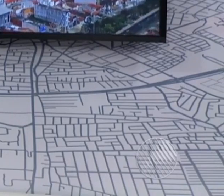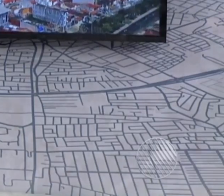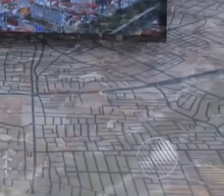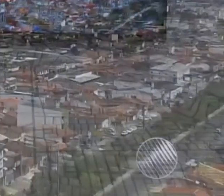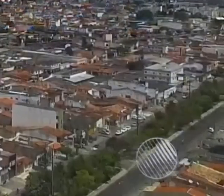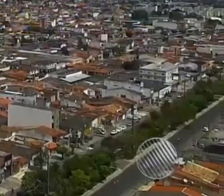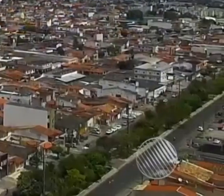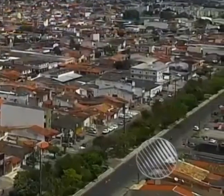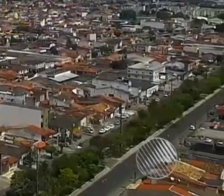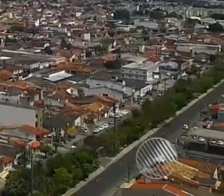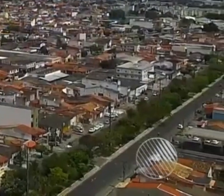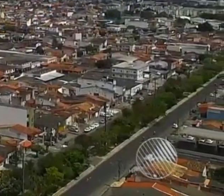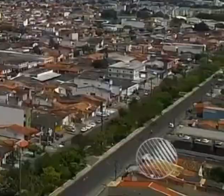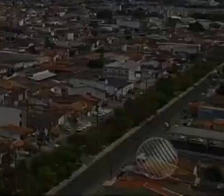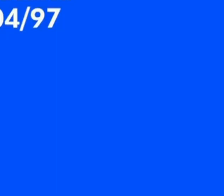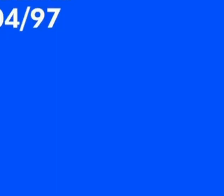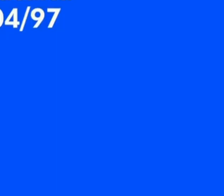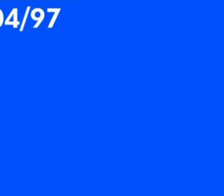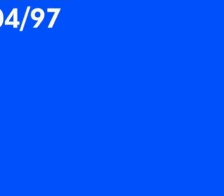Meio-Dia.